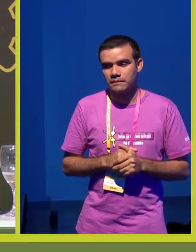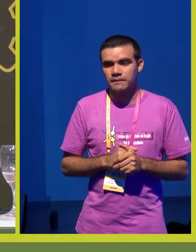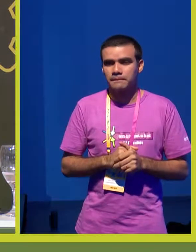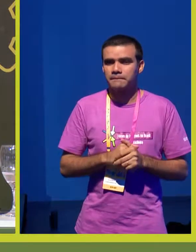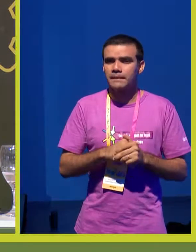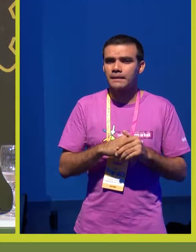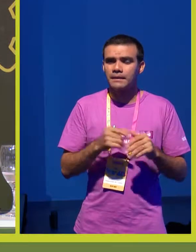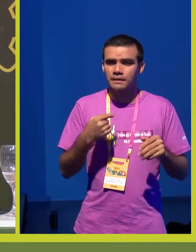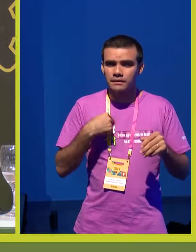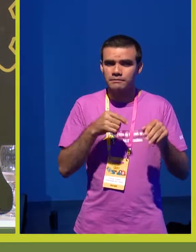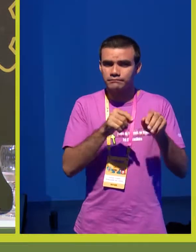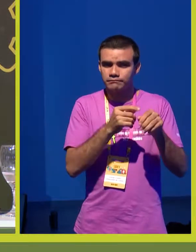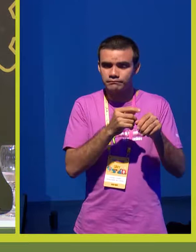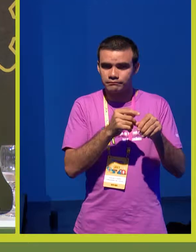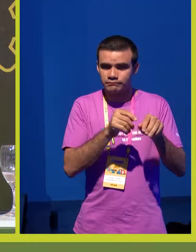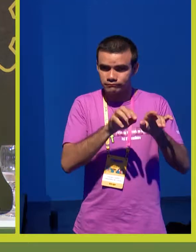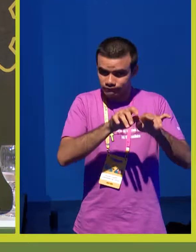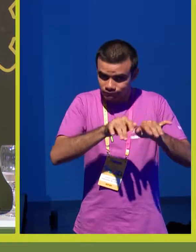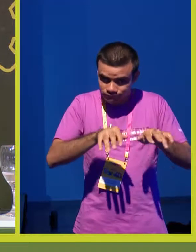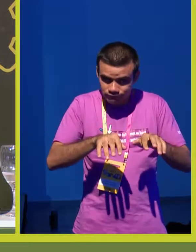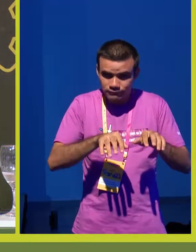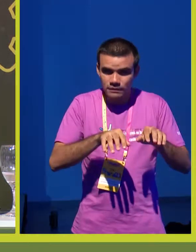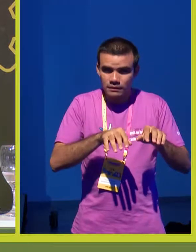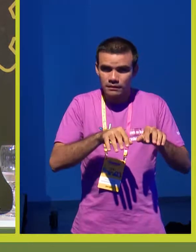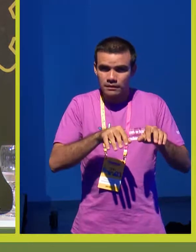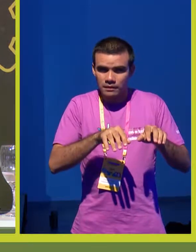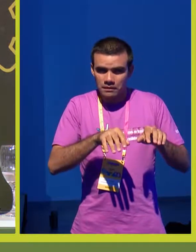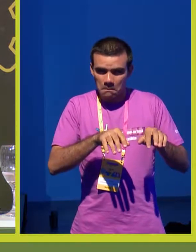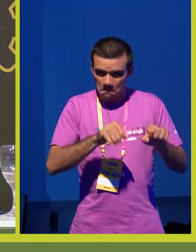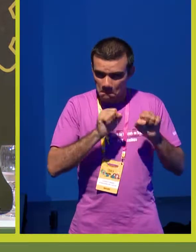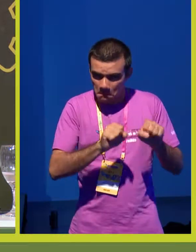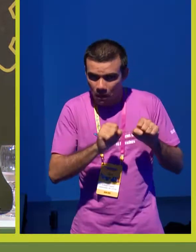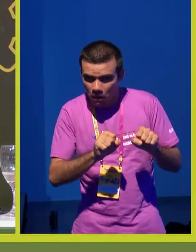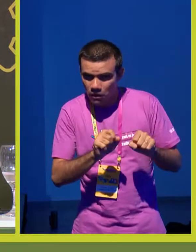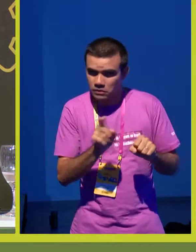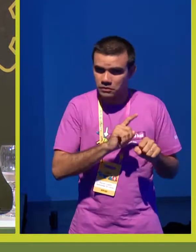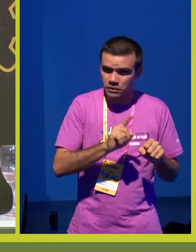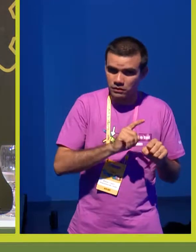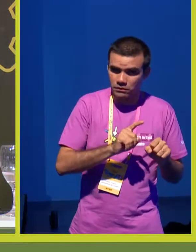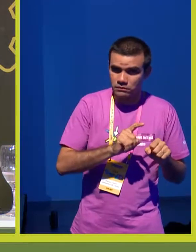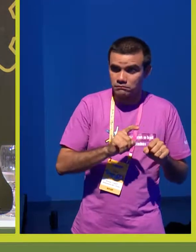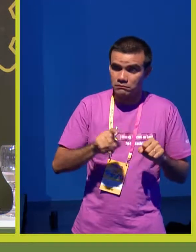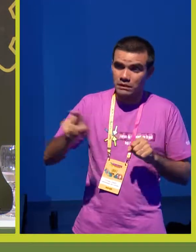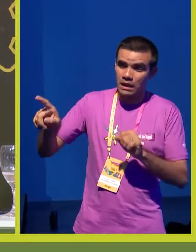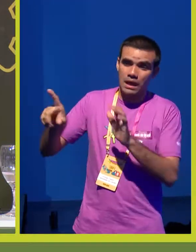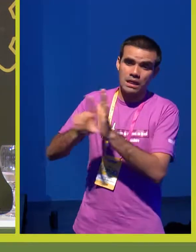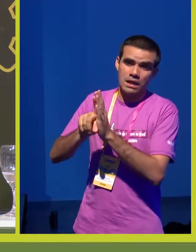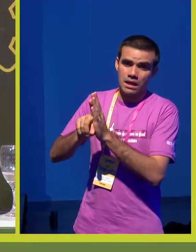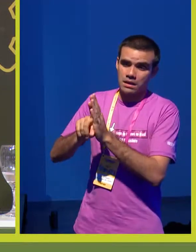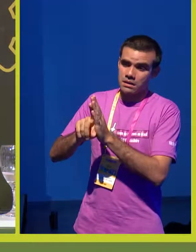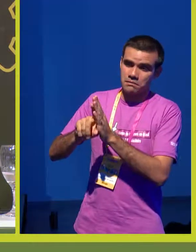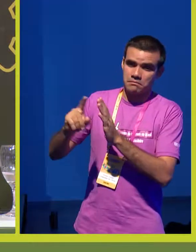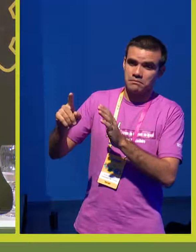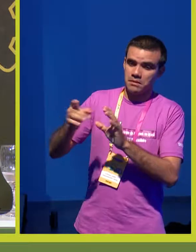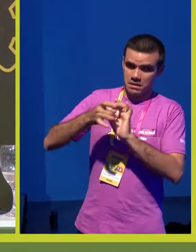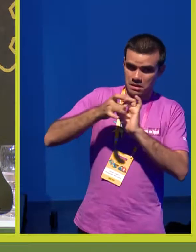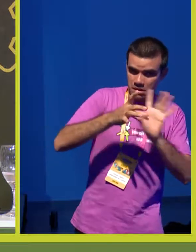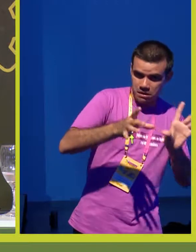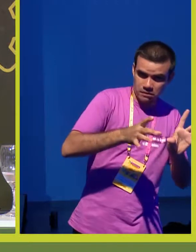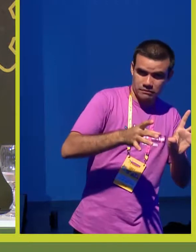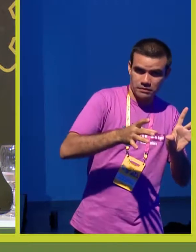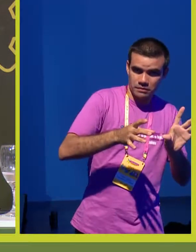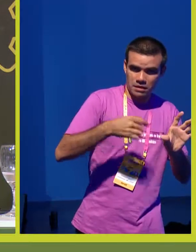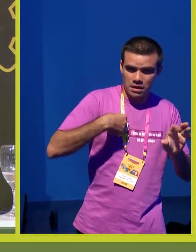acessar esses metadados, esses registros sem ordem judicial vai na contramão do que a Corte Interamericana de Direitos Humanos manifestou